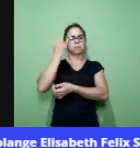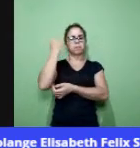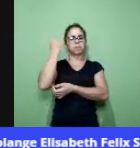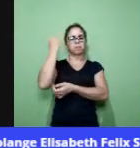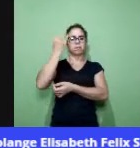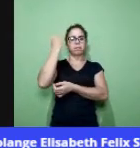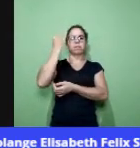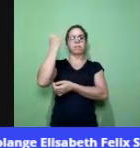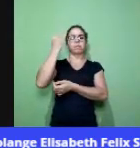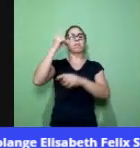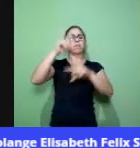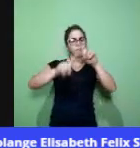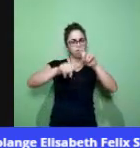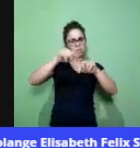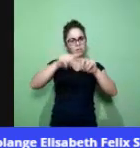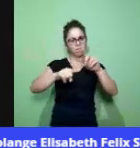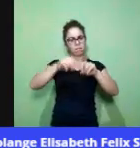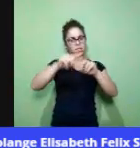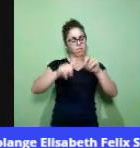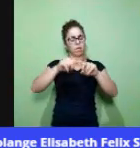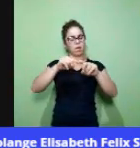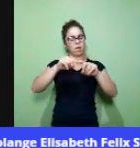Pensando, né, colocando sempre